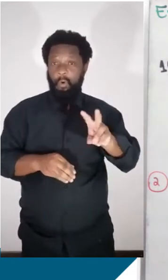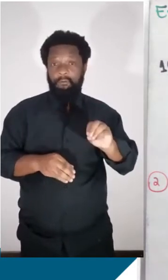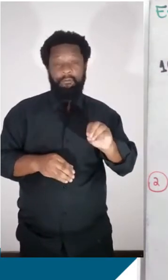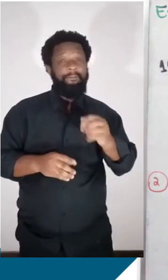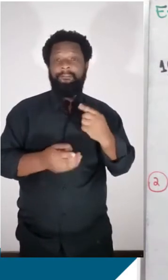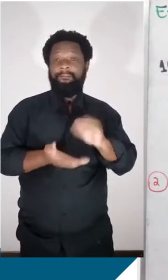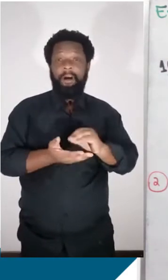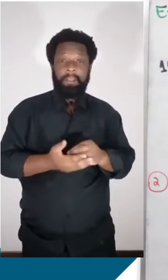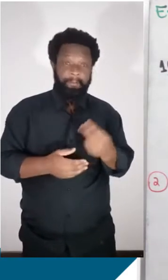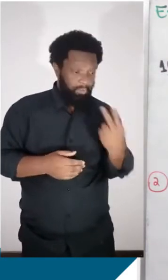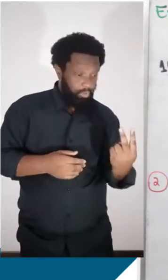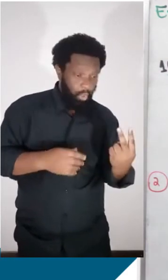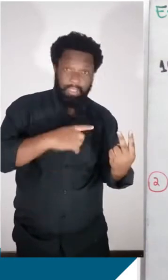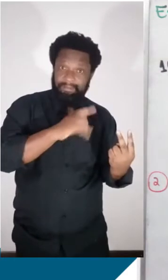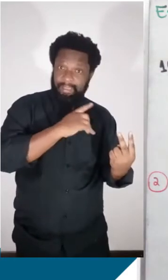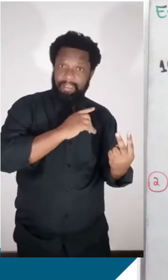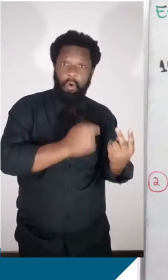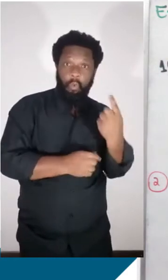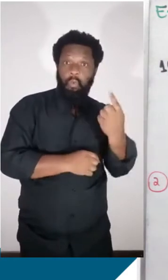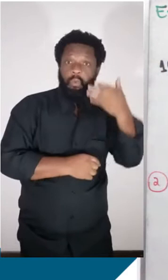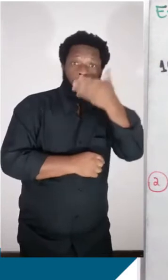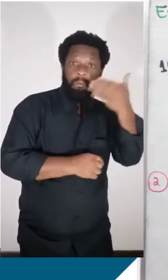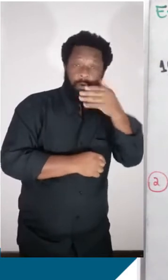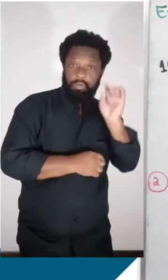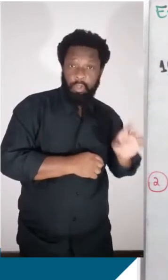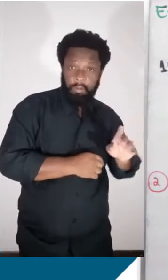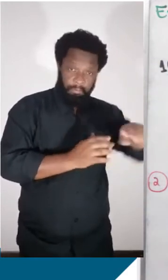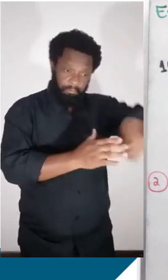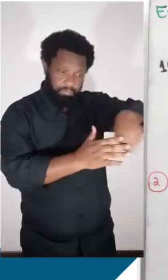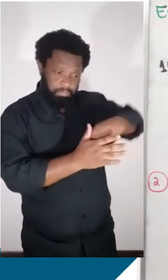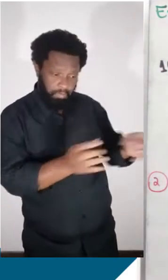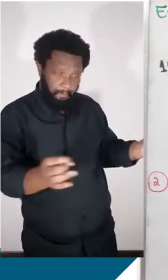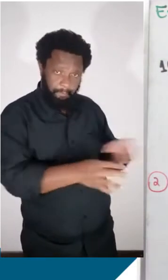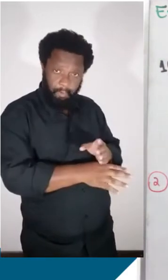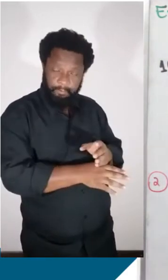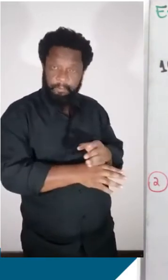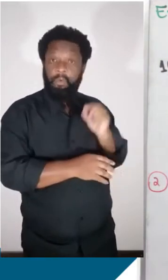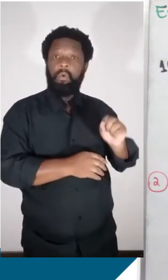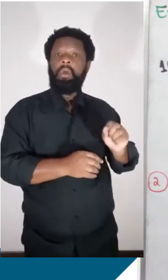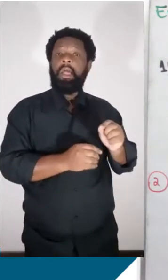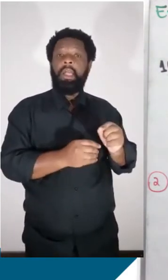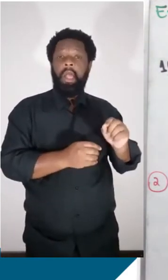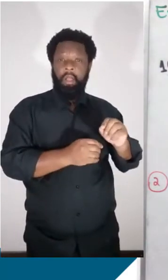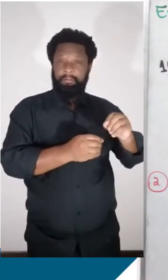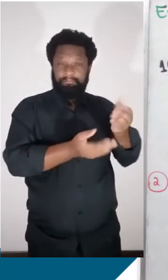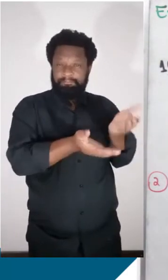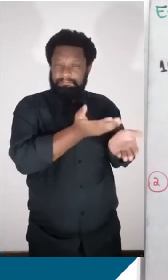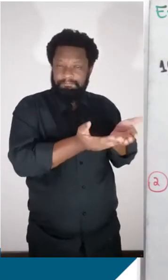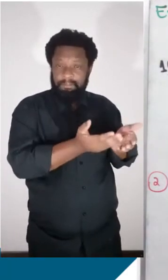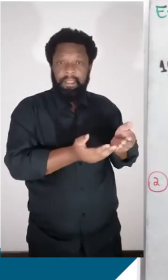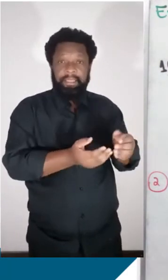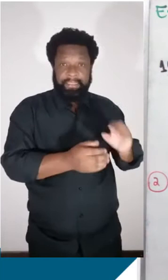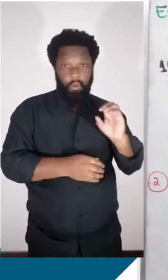2 ovos só permitem fazer um bolo. Depois que eu faço o primeiro bolo, repara, eu vou gastar 2 ovos,